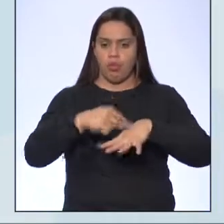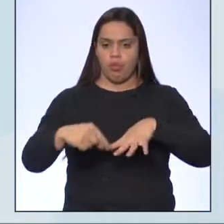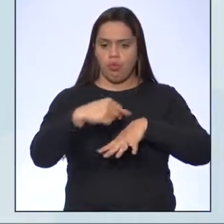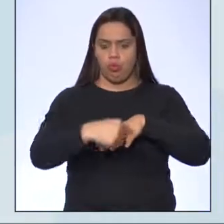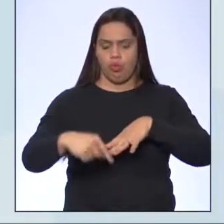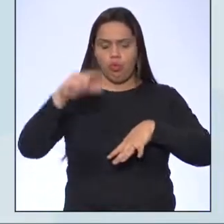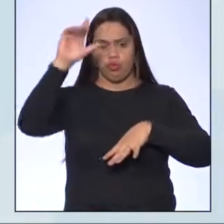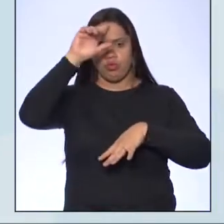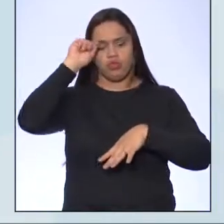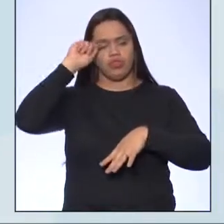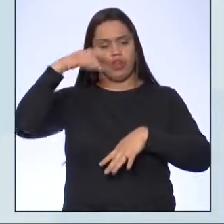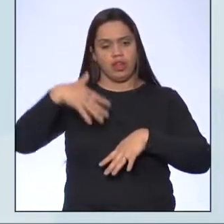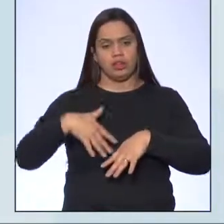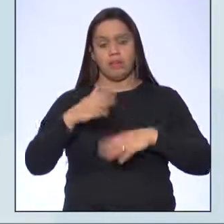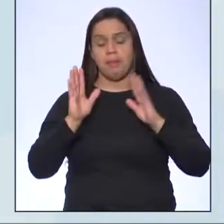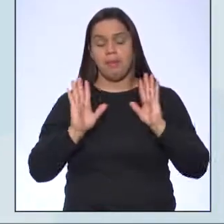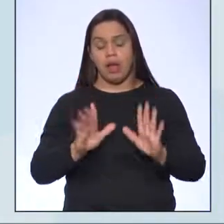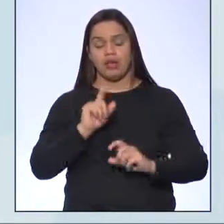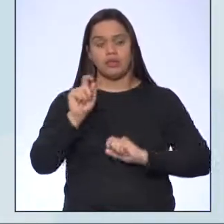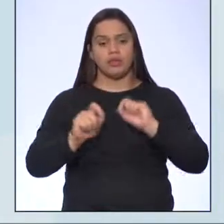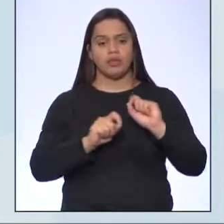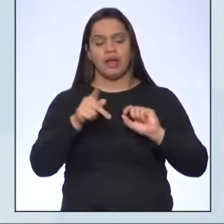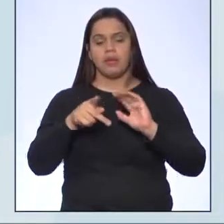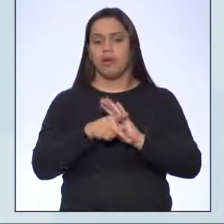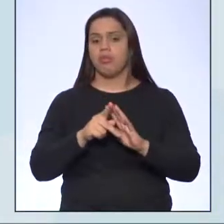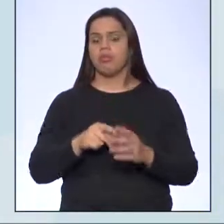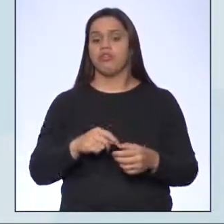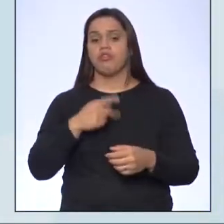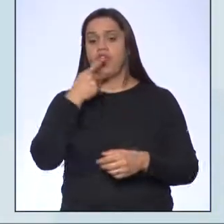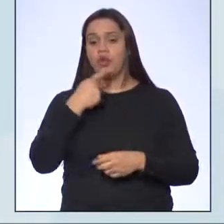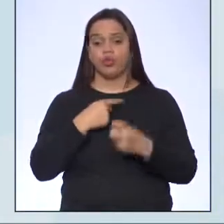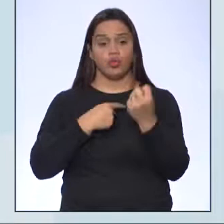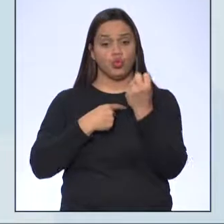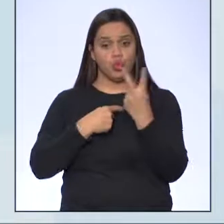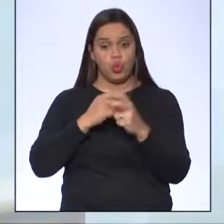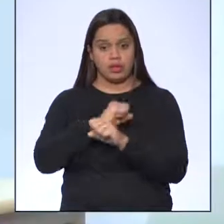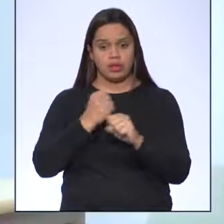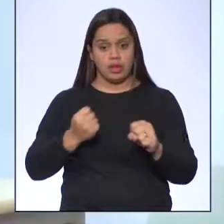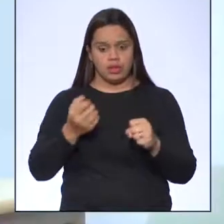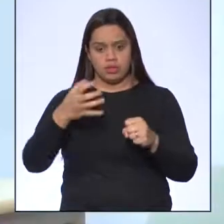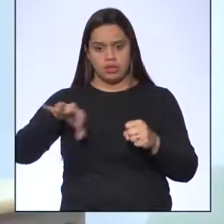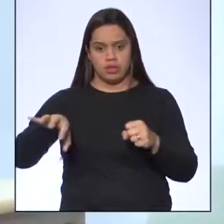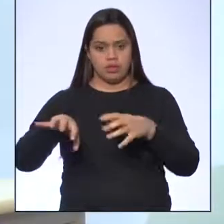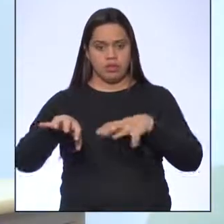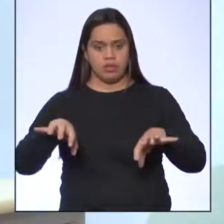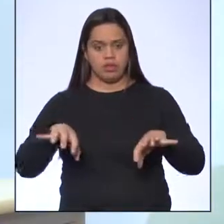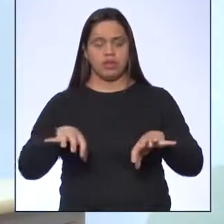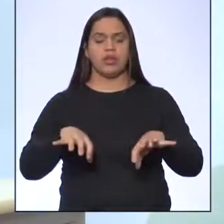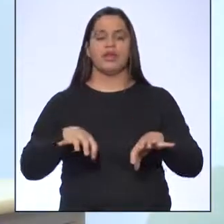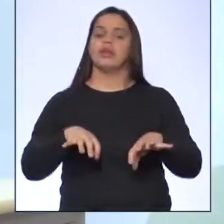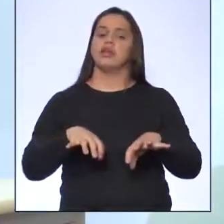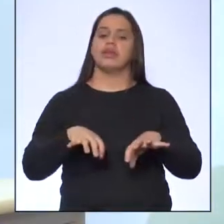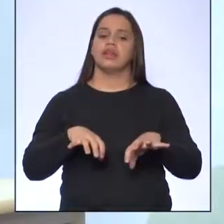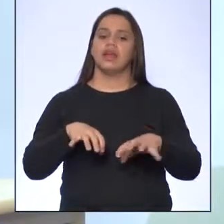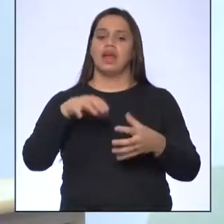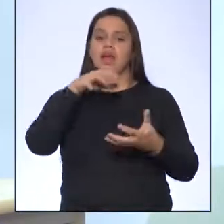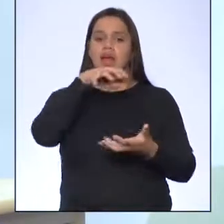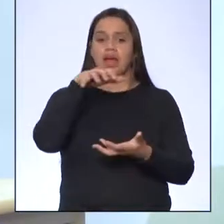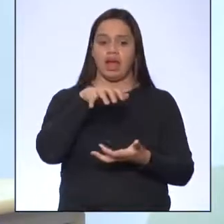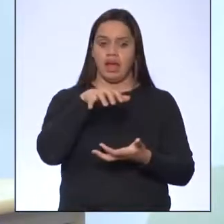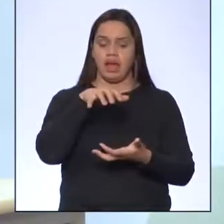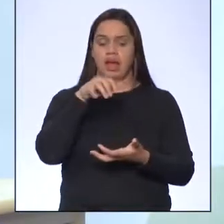mas a questão ela traz referência a duas grandes regiões, né, que é a África saariana ao norte e a